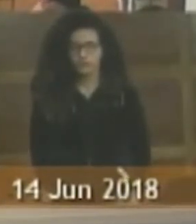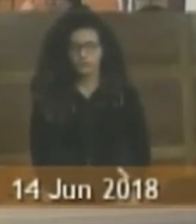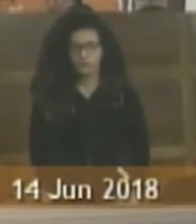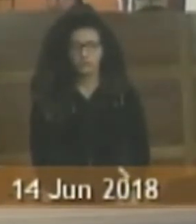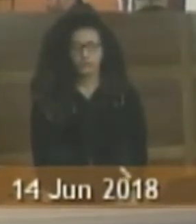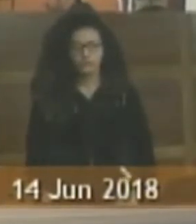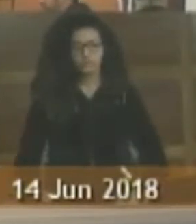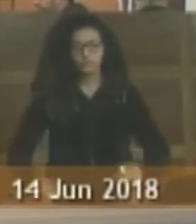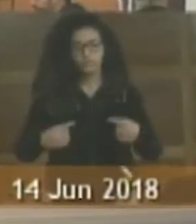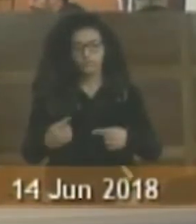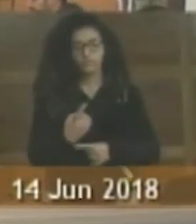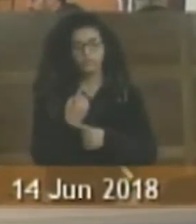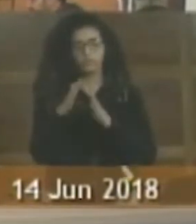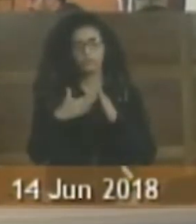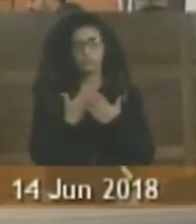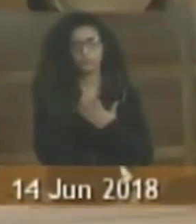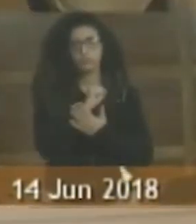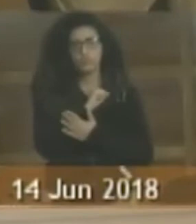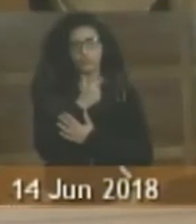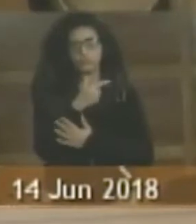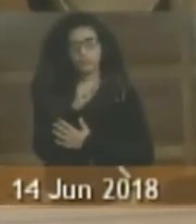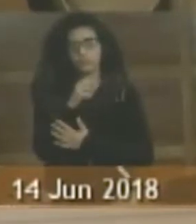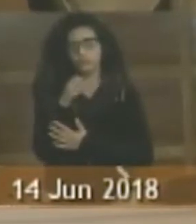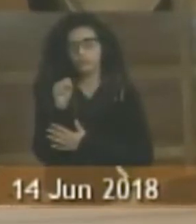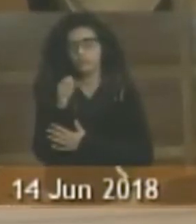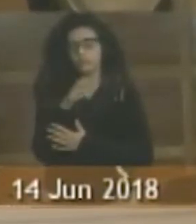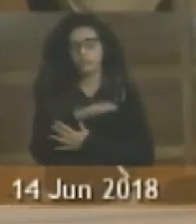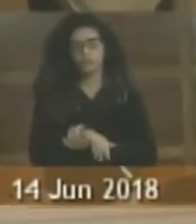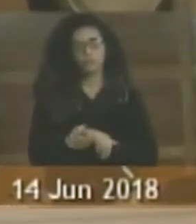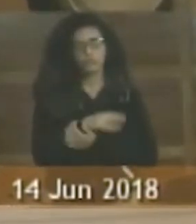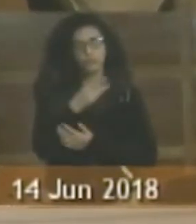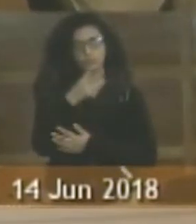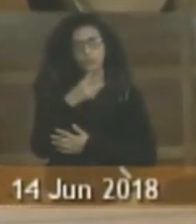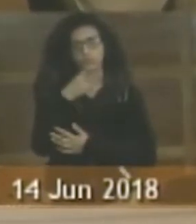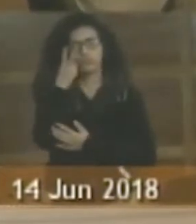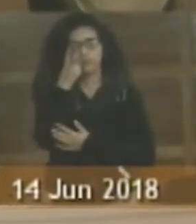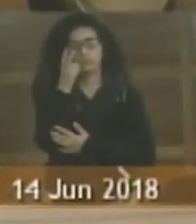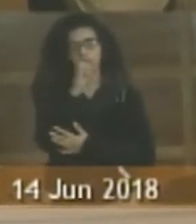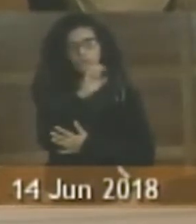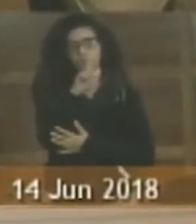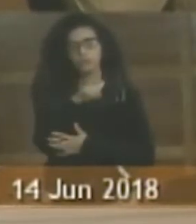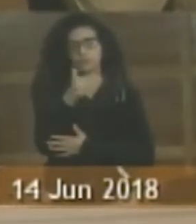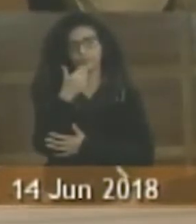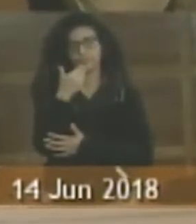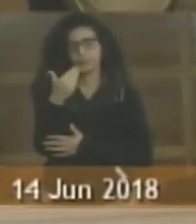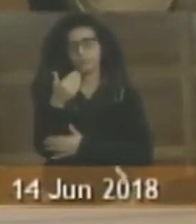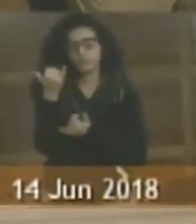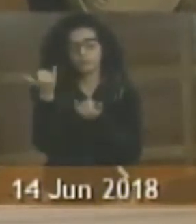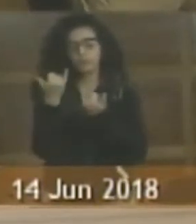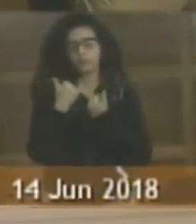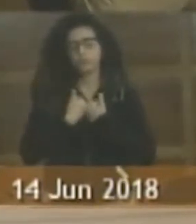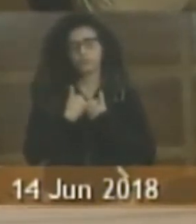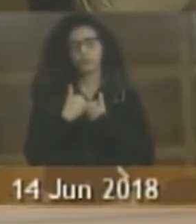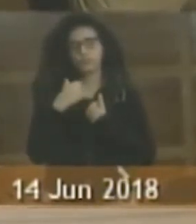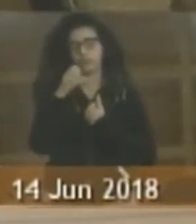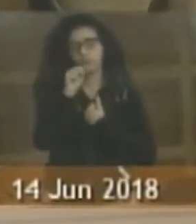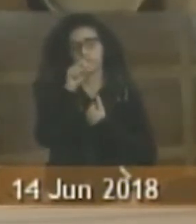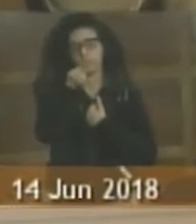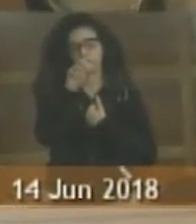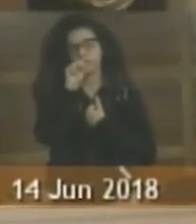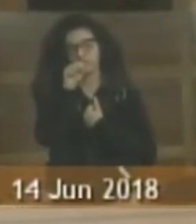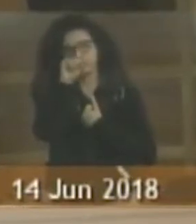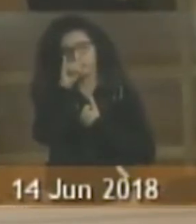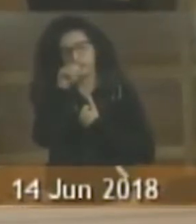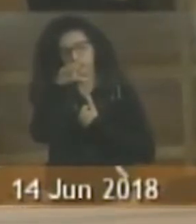Em discussão única, o requerimento número 288 de 2018, de autoria do vereador Zé Augusto, solicitando informações à Socicam,